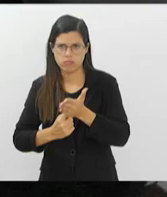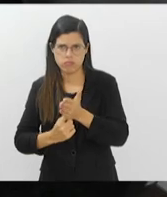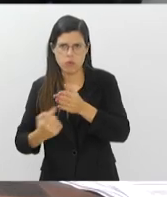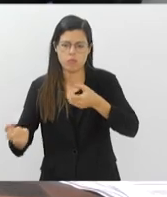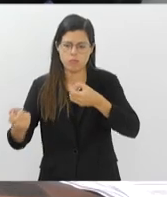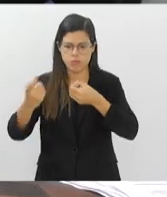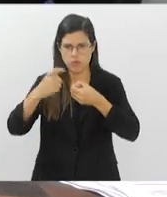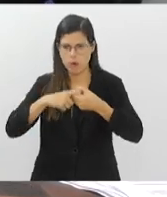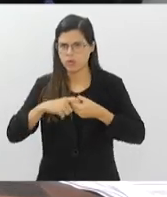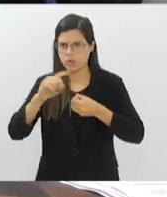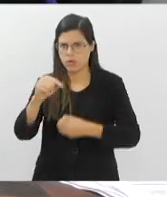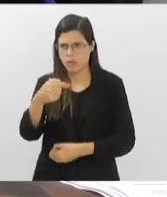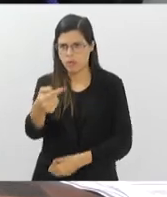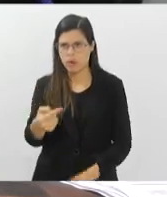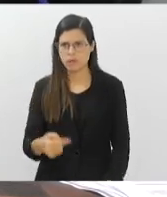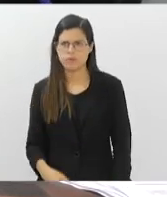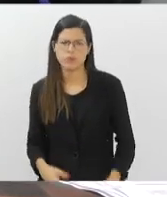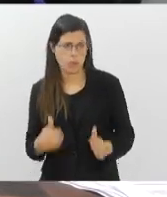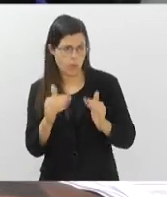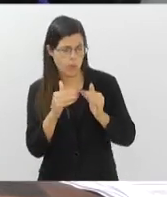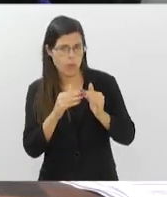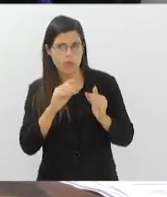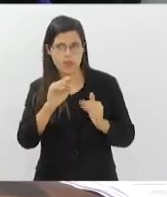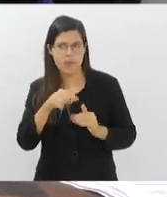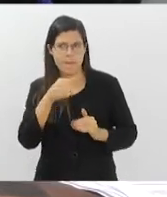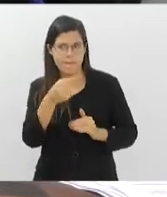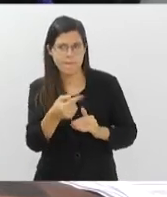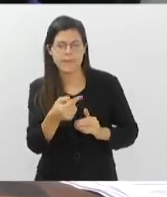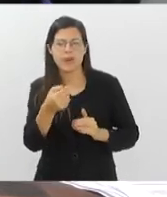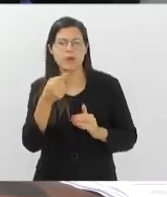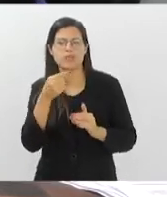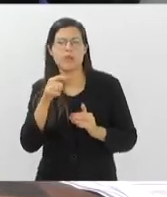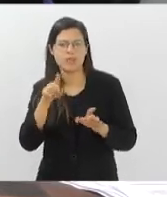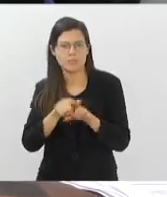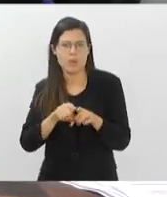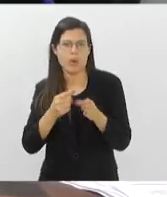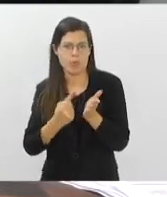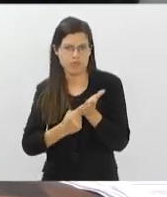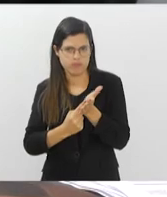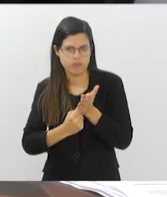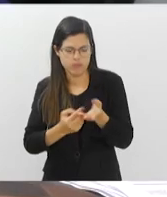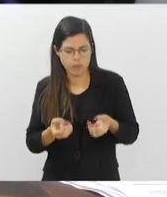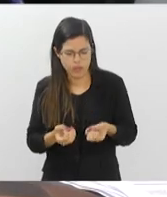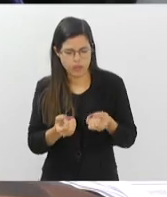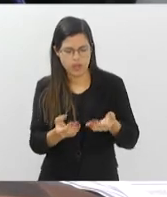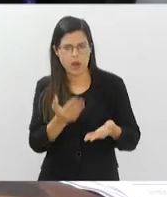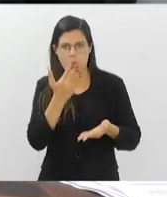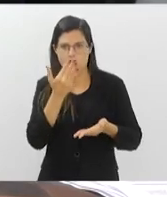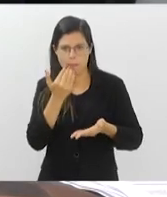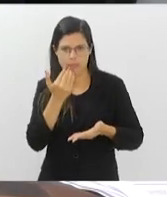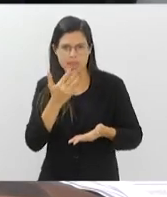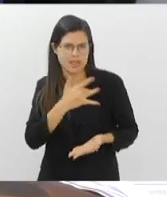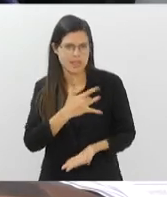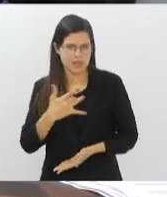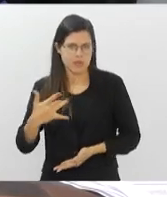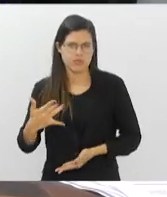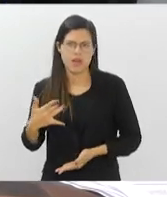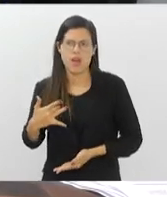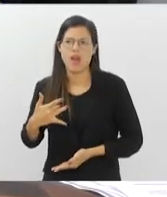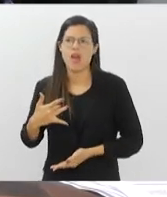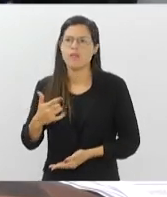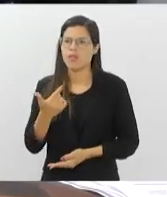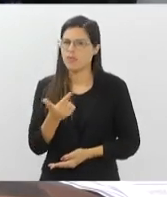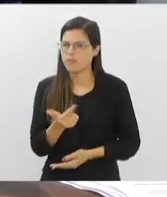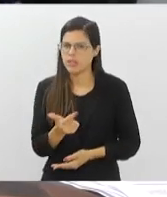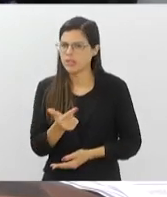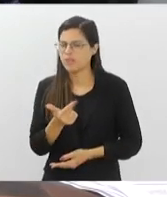vou aproveitar e trazer para ele, na próxima, merenda saudável, sem cação, sem mercúrio, perfeitamente